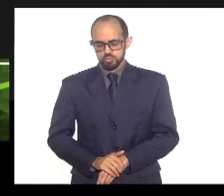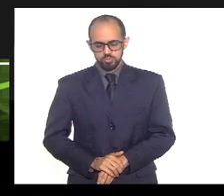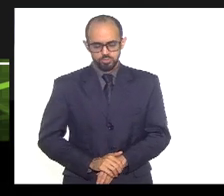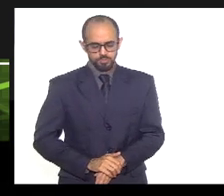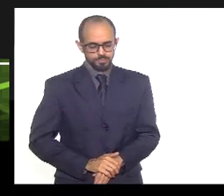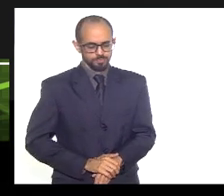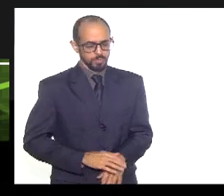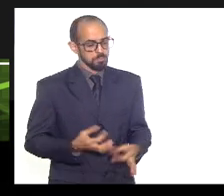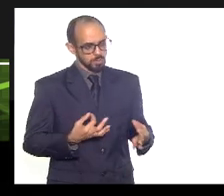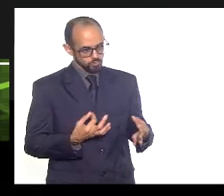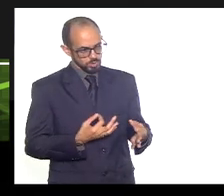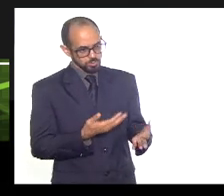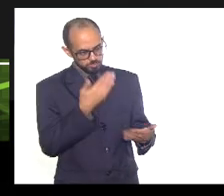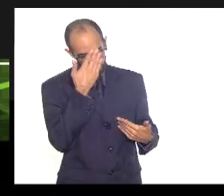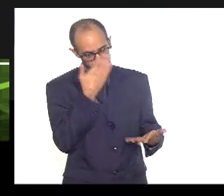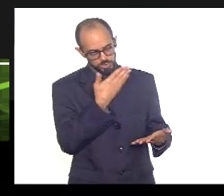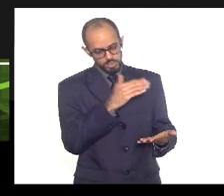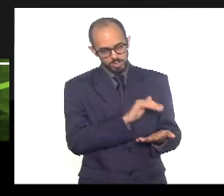Perfeitamente.